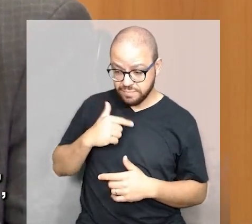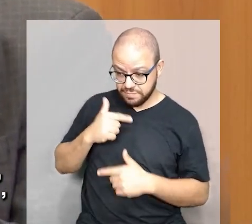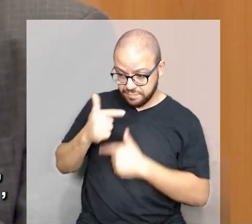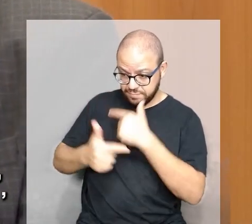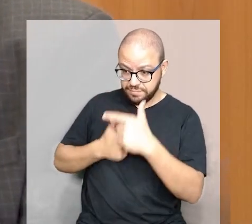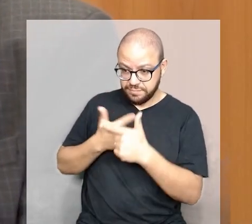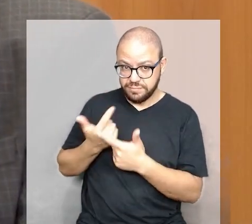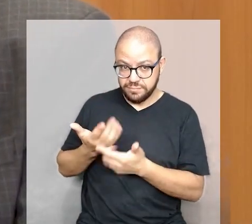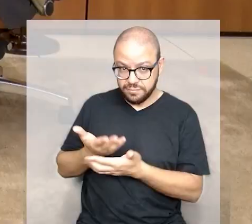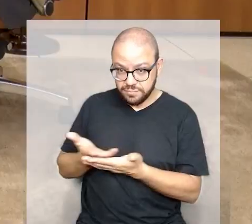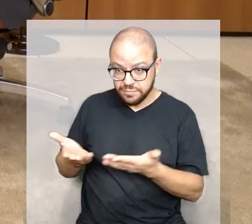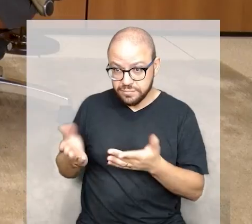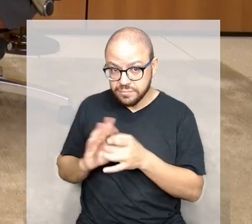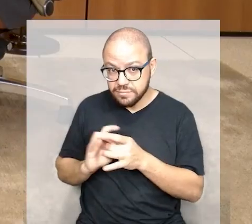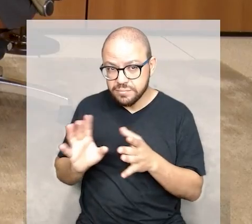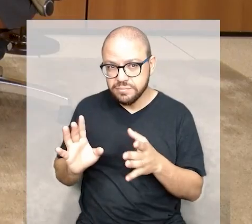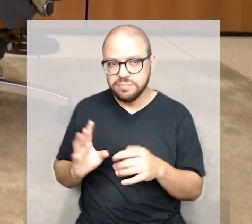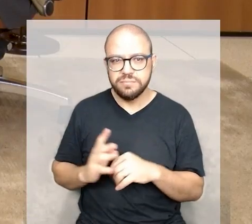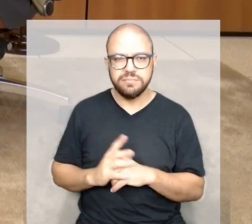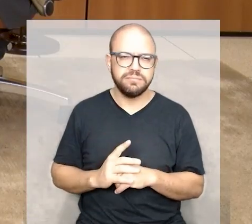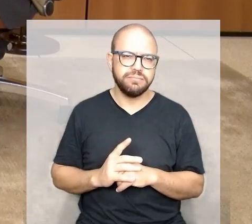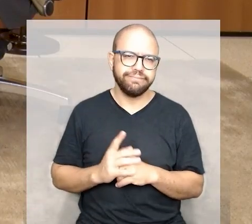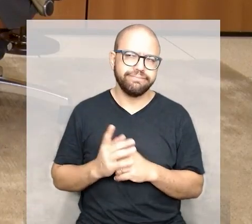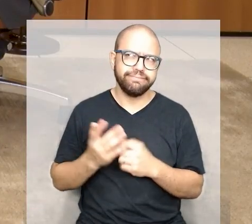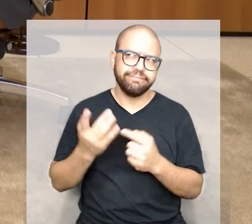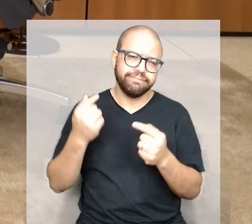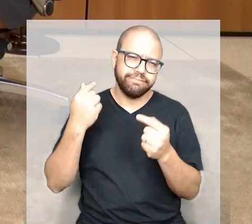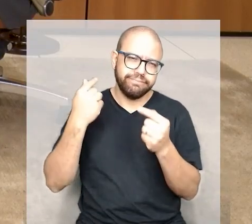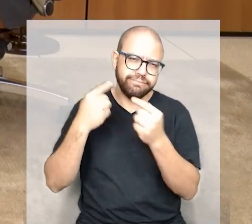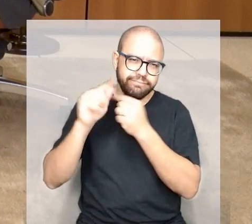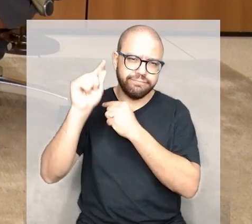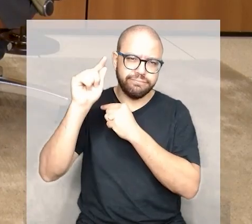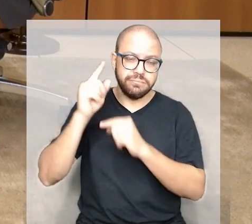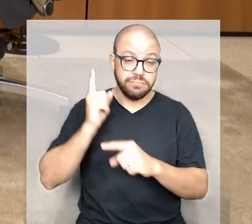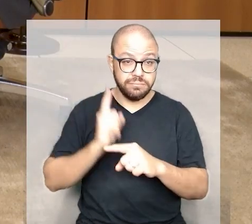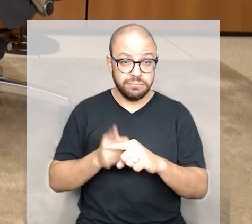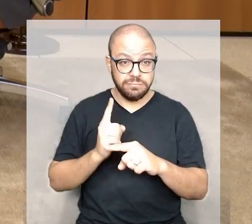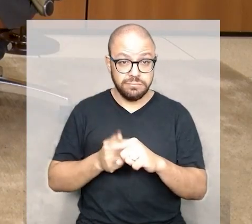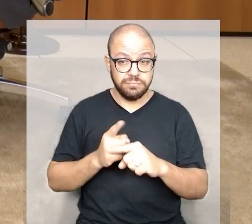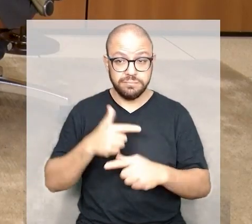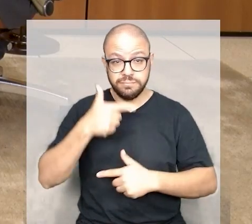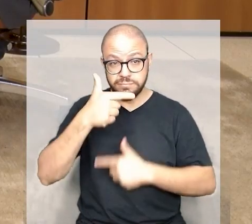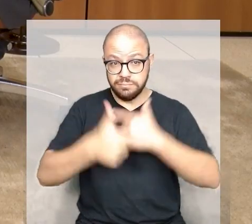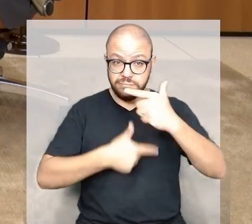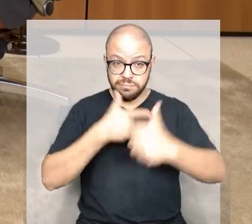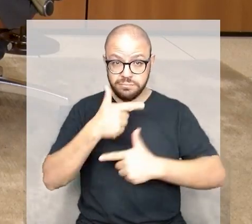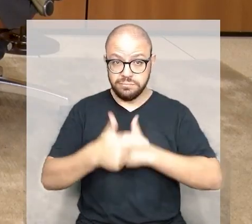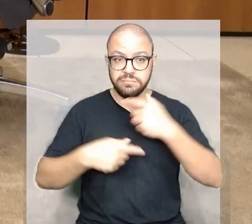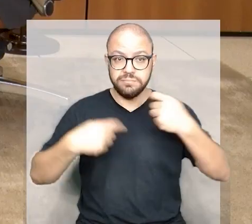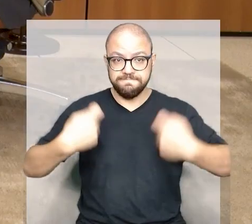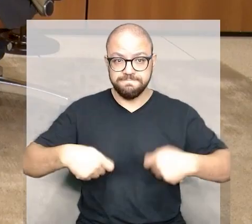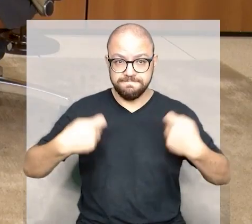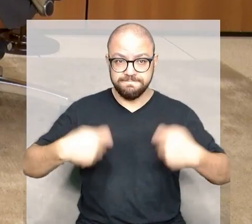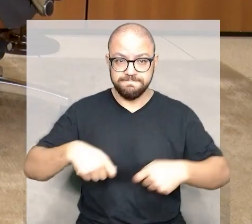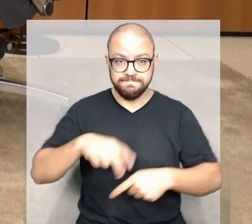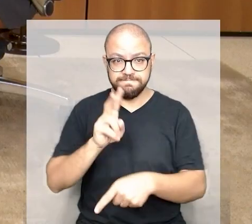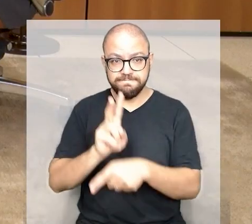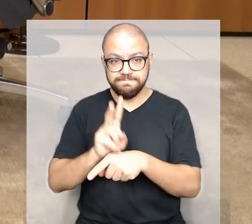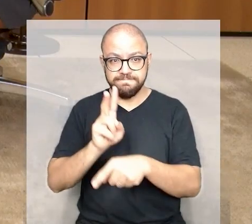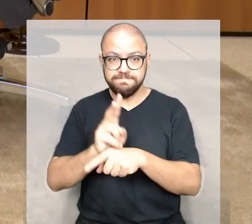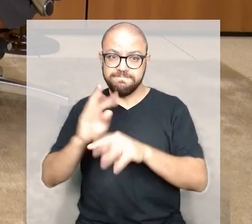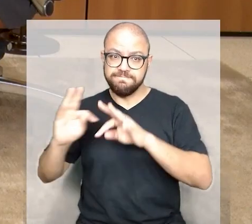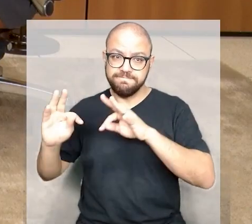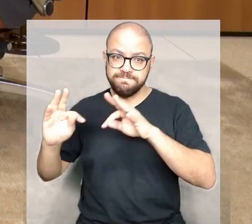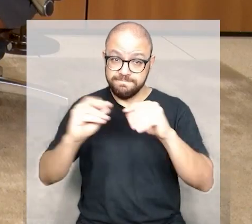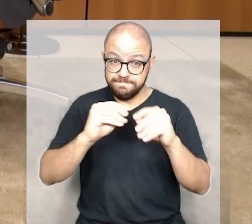infantil artístico, até é muito contraditório, porque o trabalho tem que ser protegido de